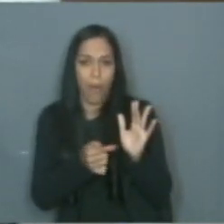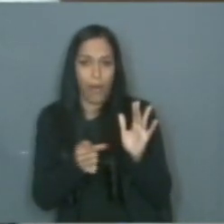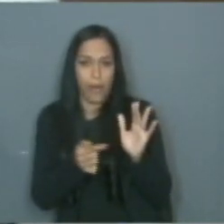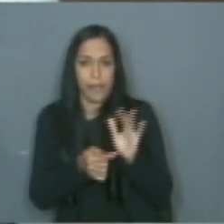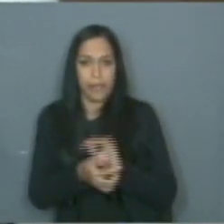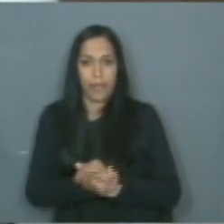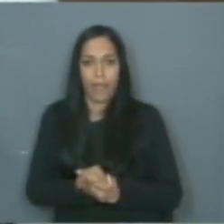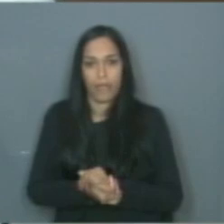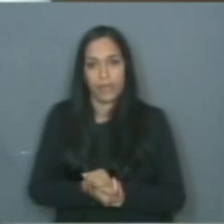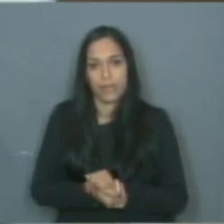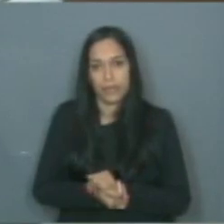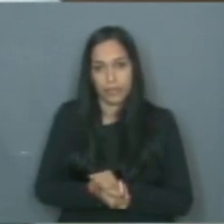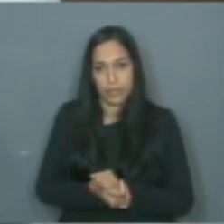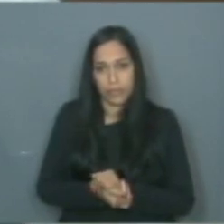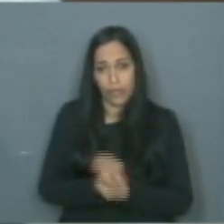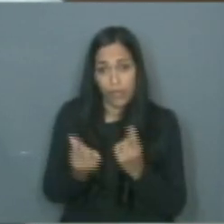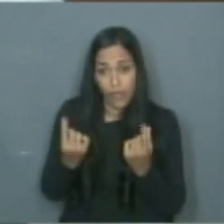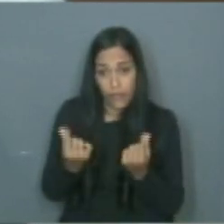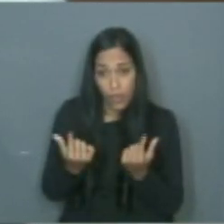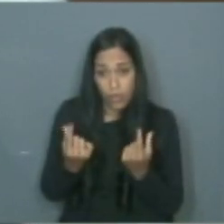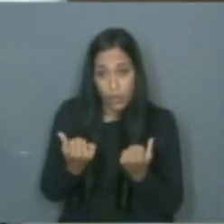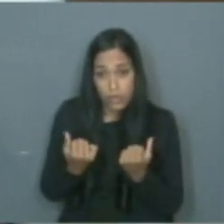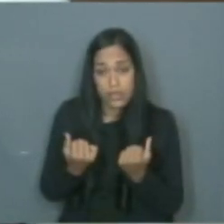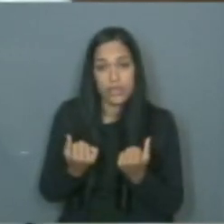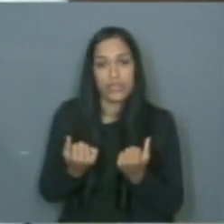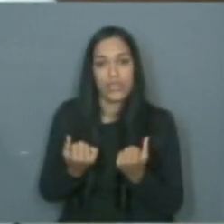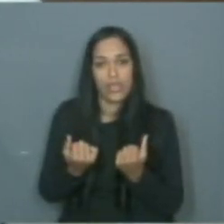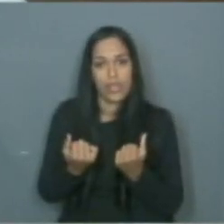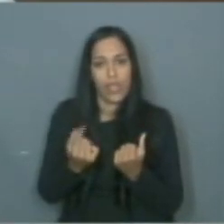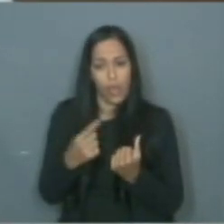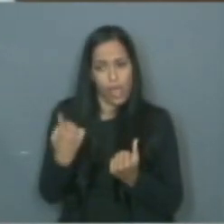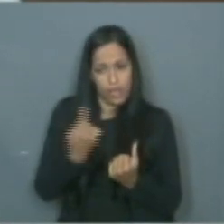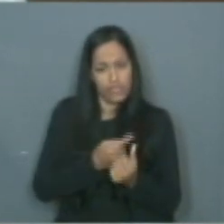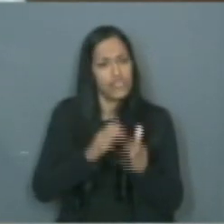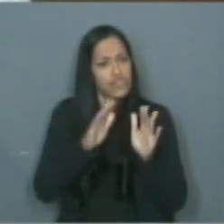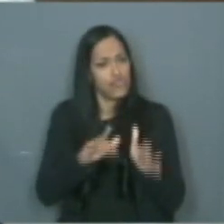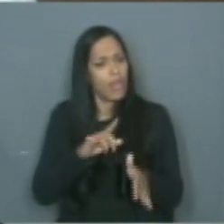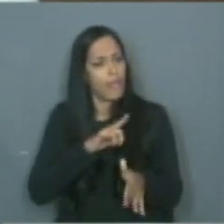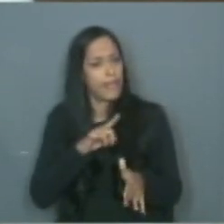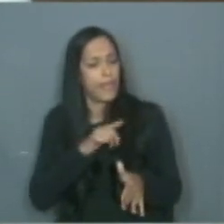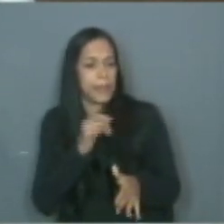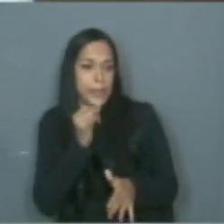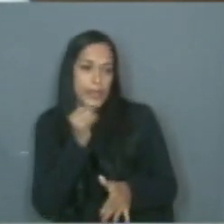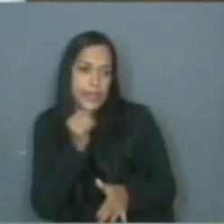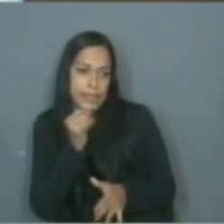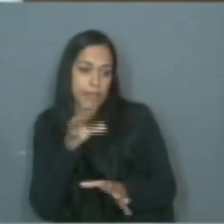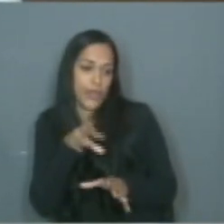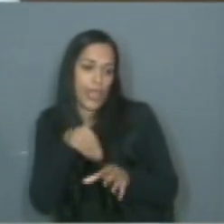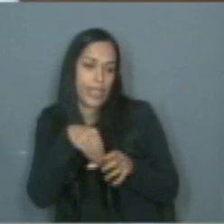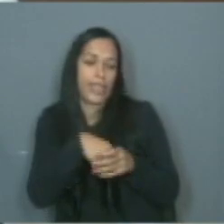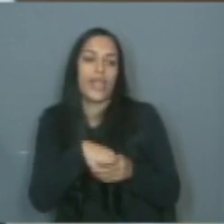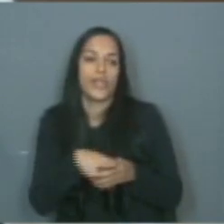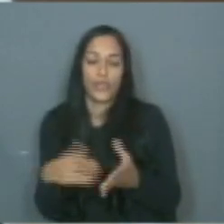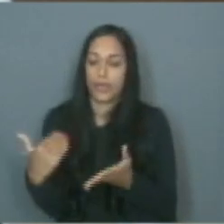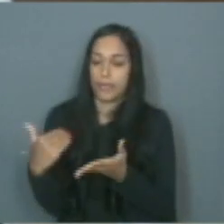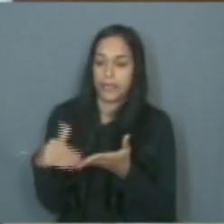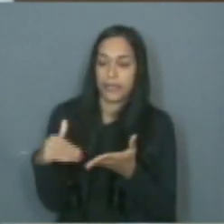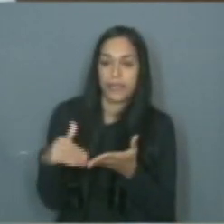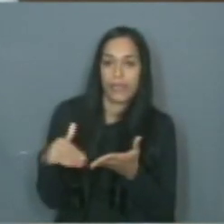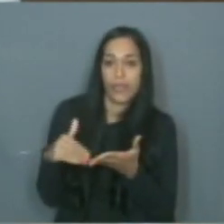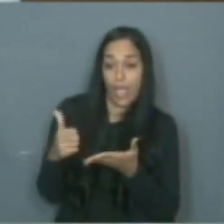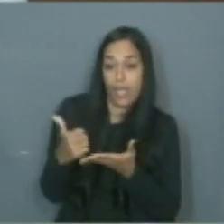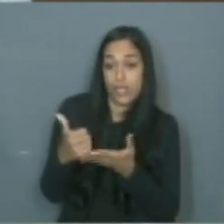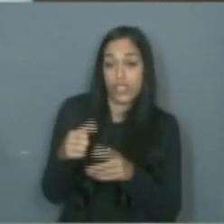trarão? Fortunas? Será que o que a gente já tem, por exemplo, dentro da Secretaria de